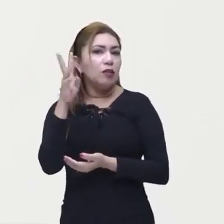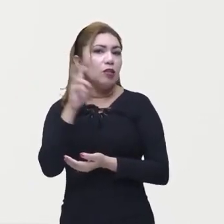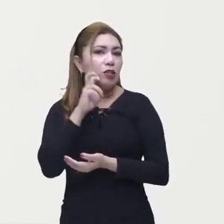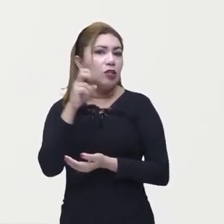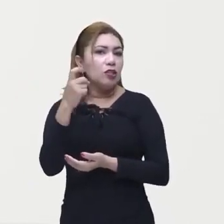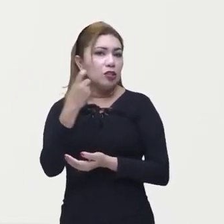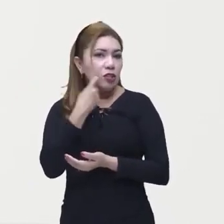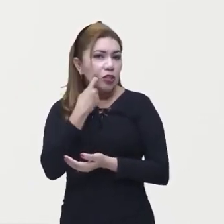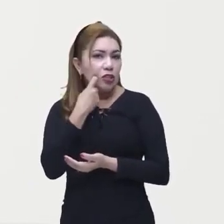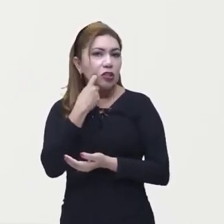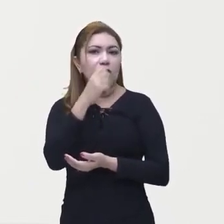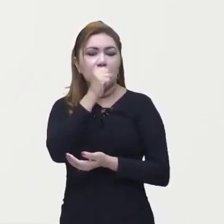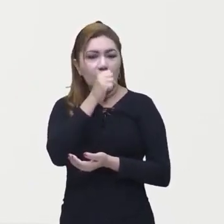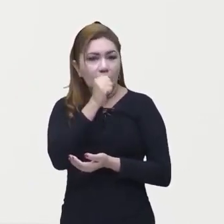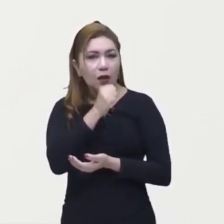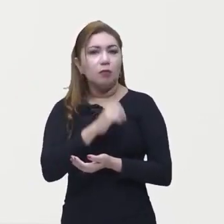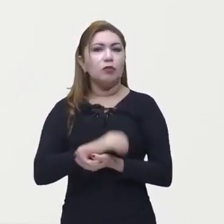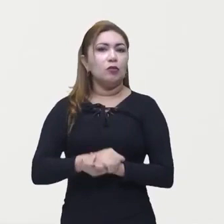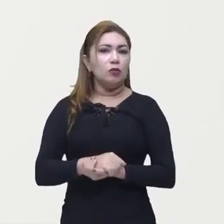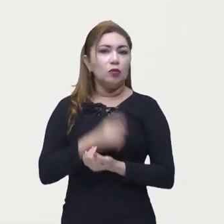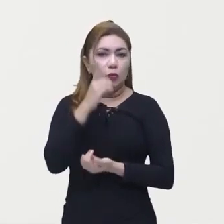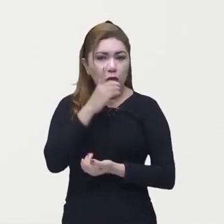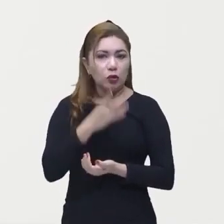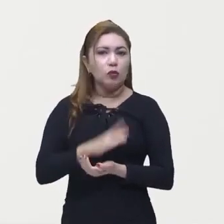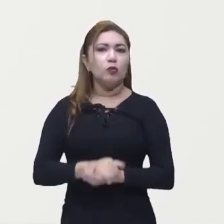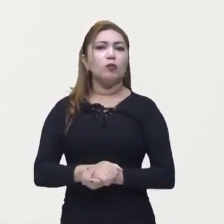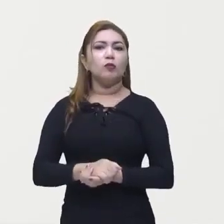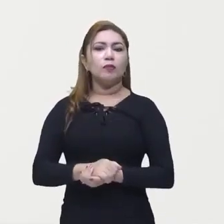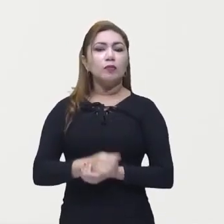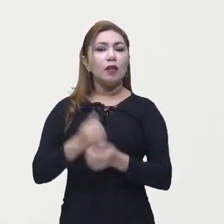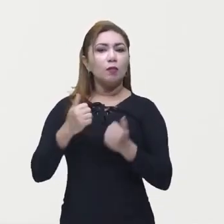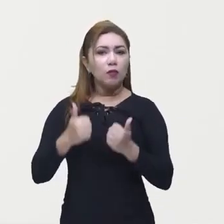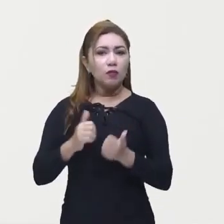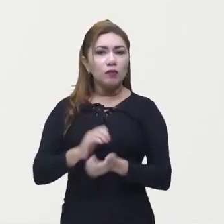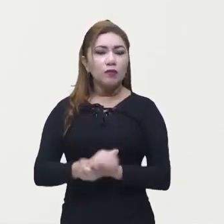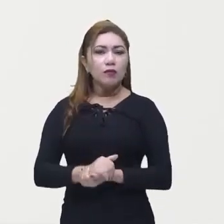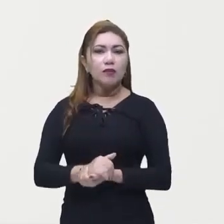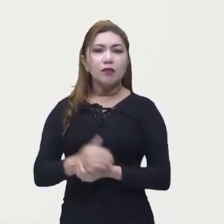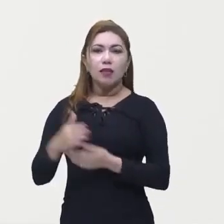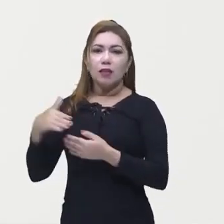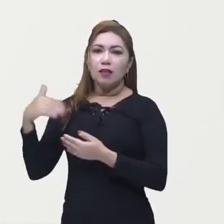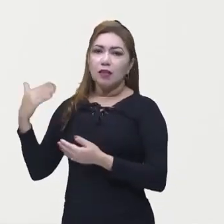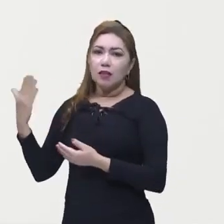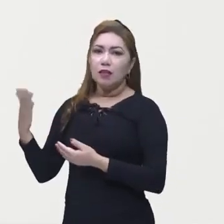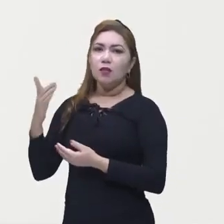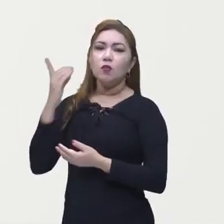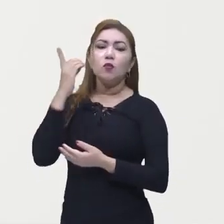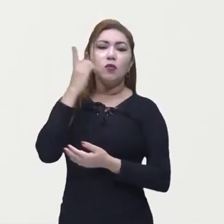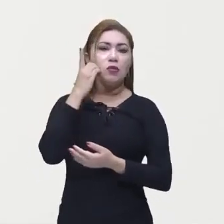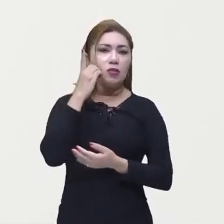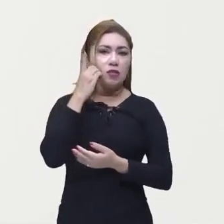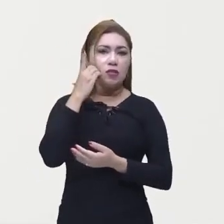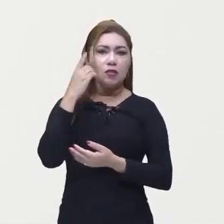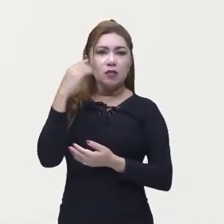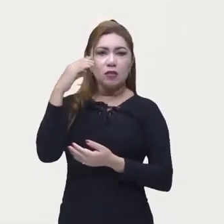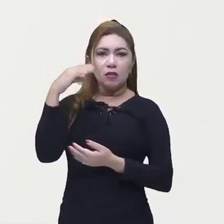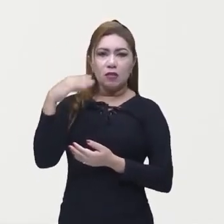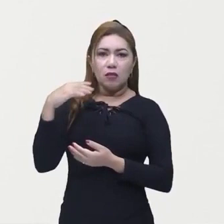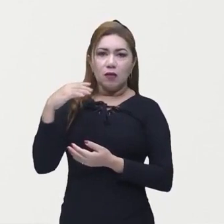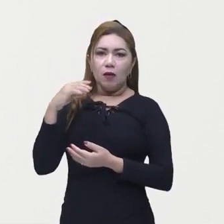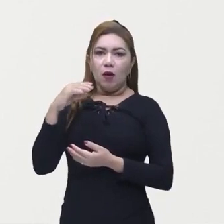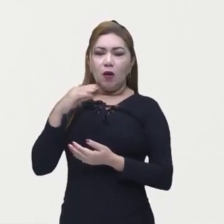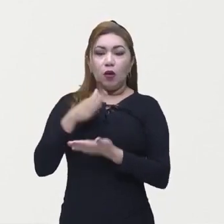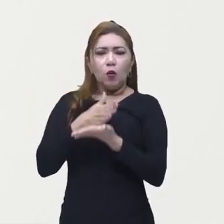quarta, quinta, sexta e sábado, tá certo? E aqui nós vamos ter os dias da semana, ou seja, digamos que o mês inicie